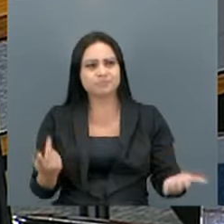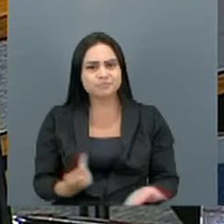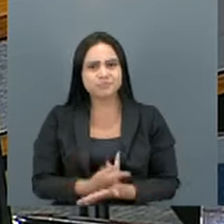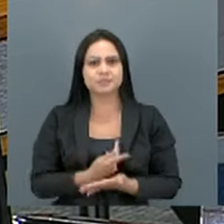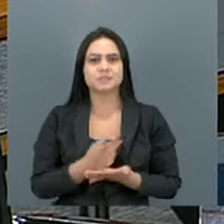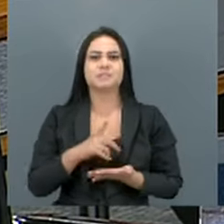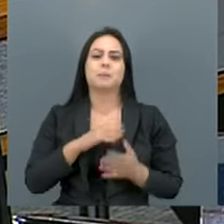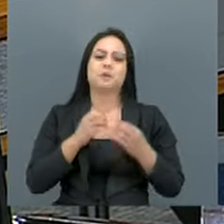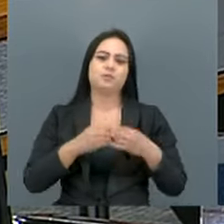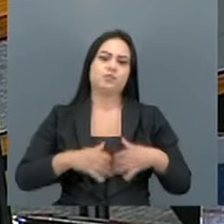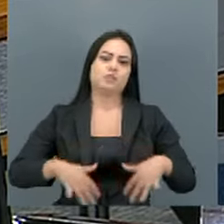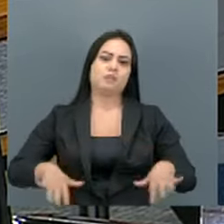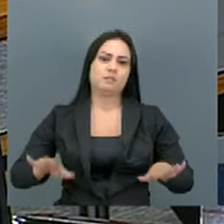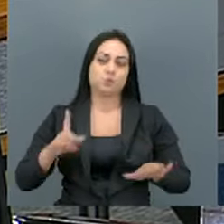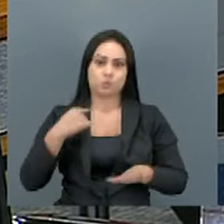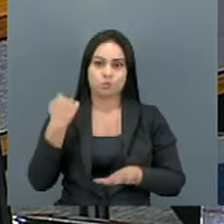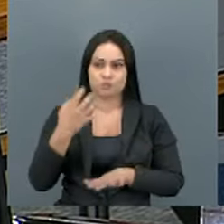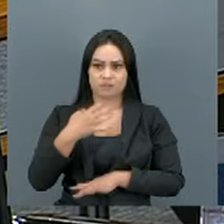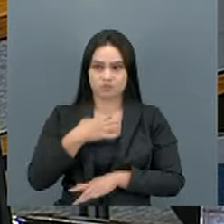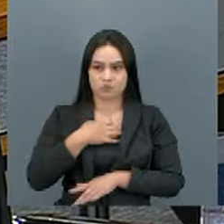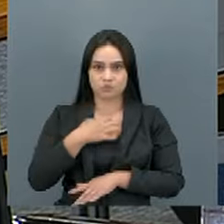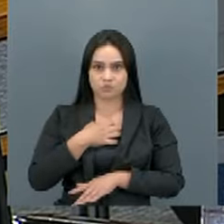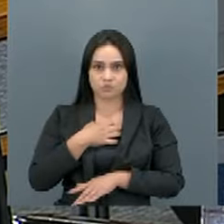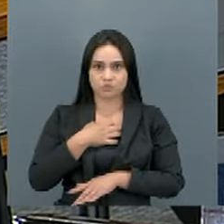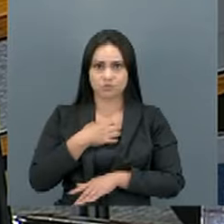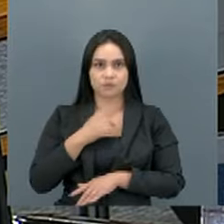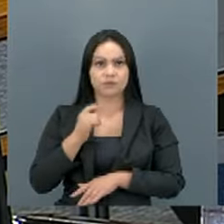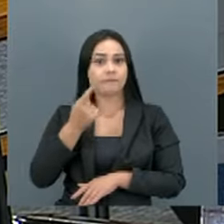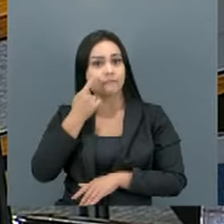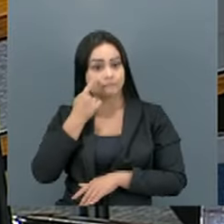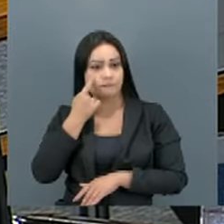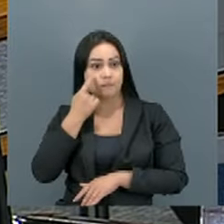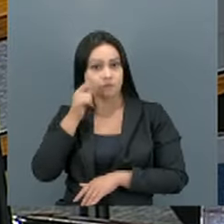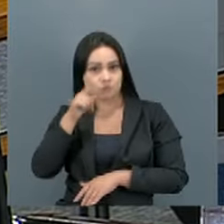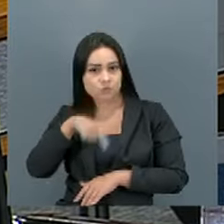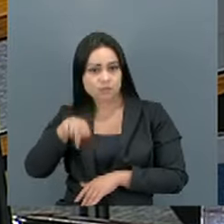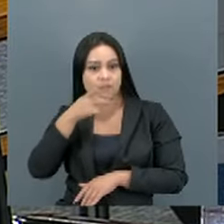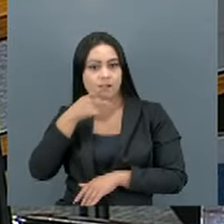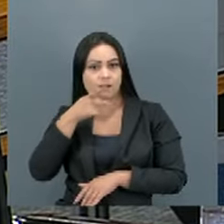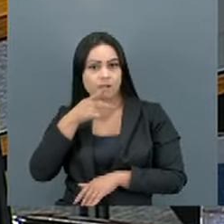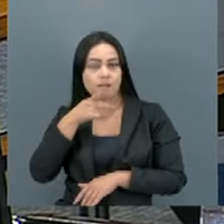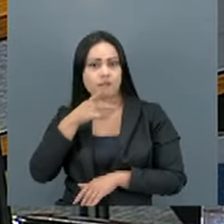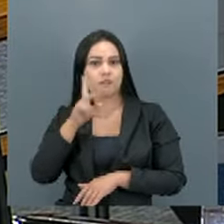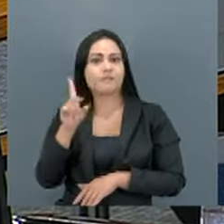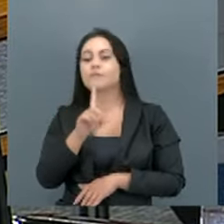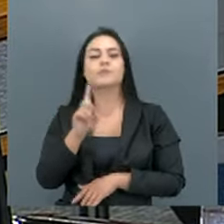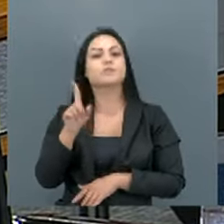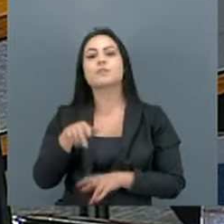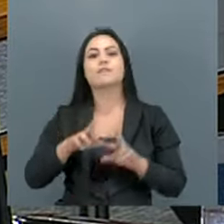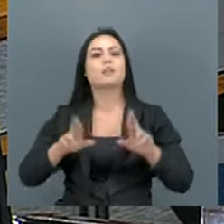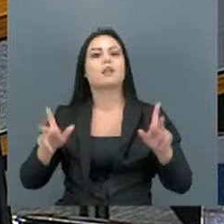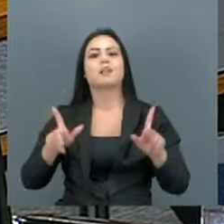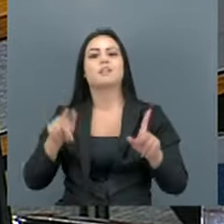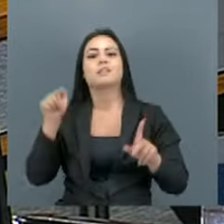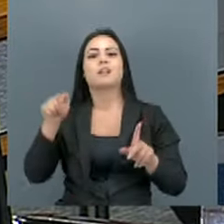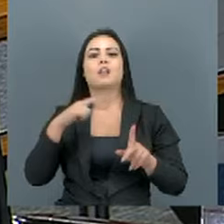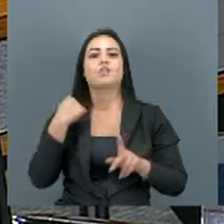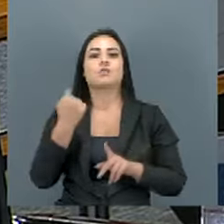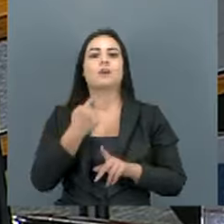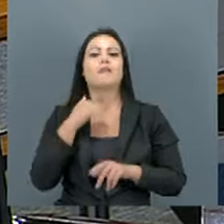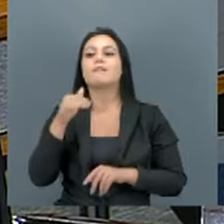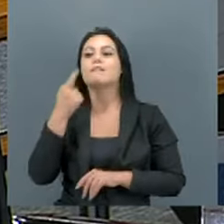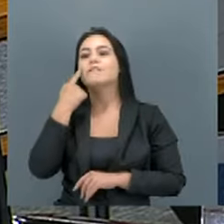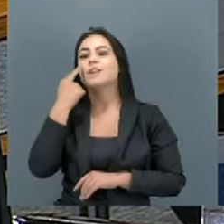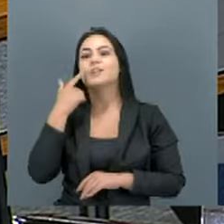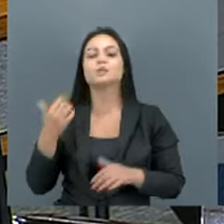têm prejudicado. E pelo que a gente sente, e vendo vocês falarem, não é diferente lá do que nós fomos ver